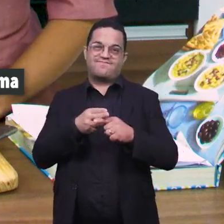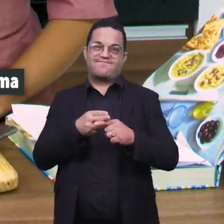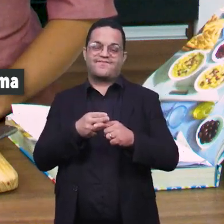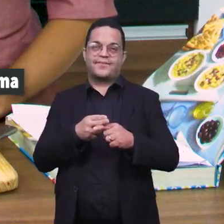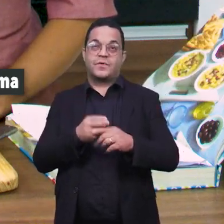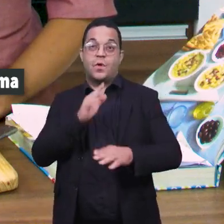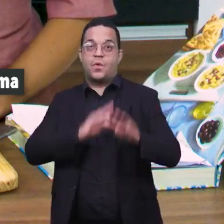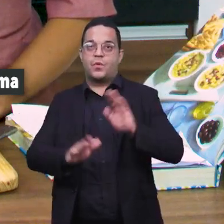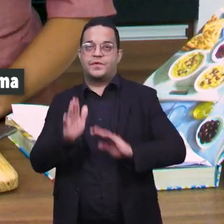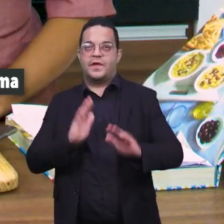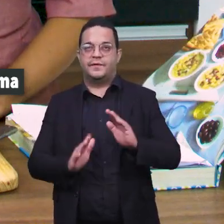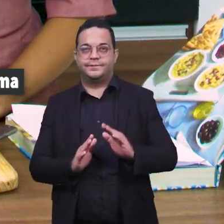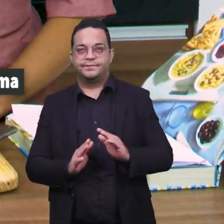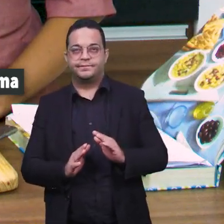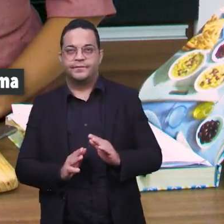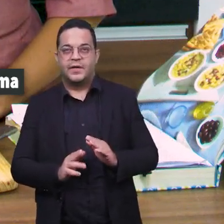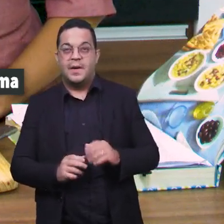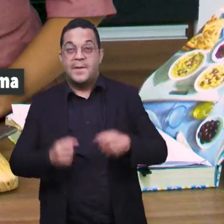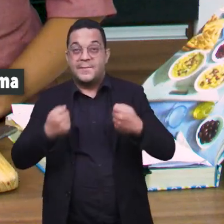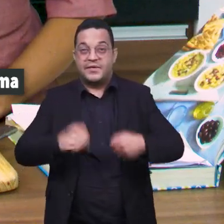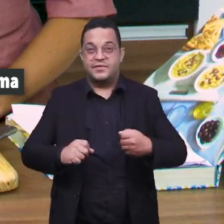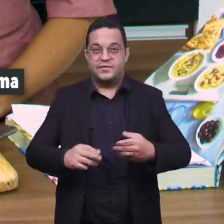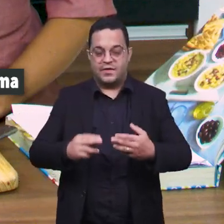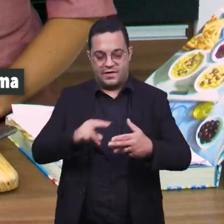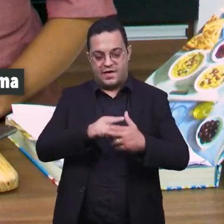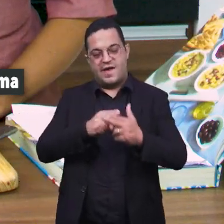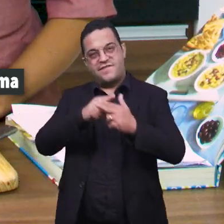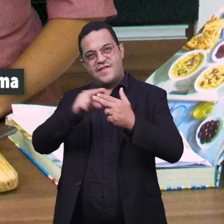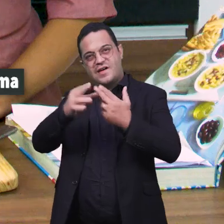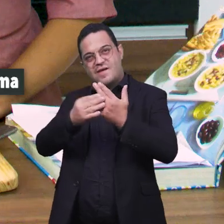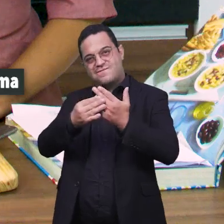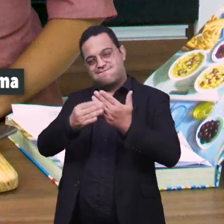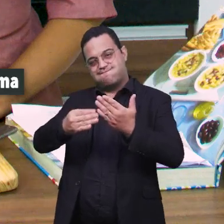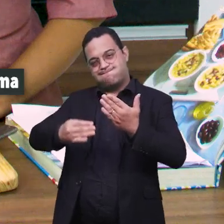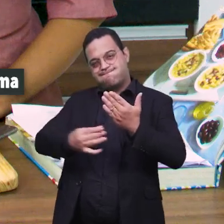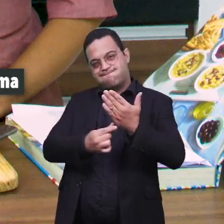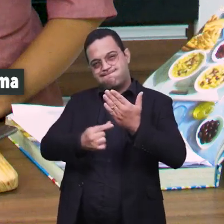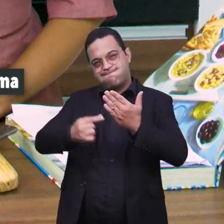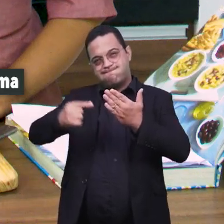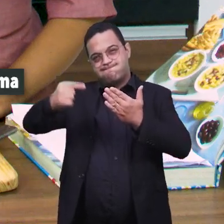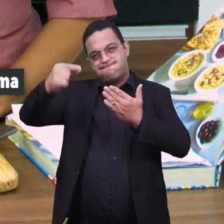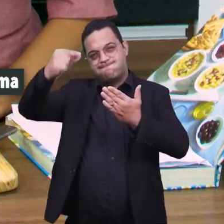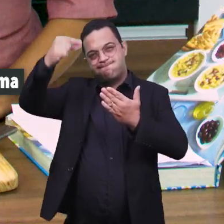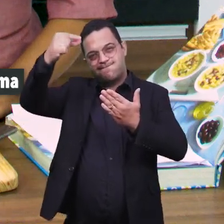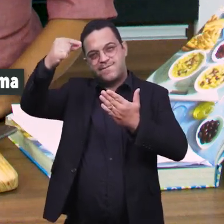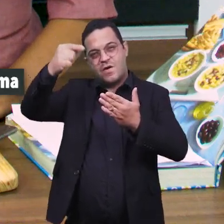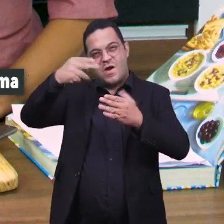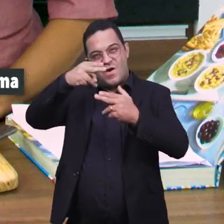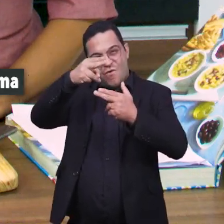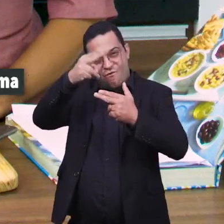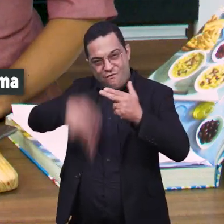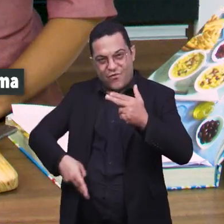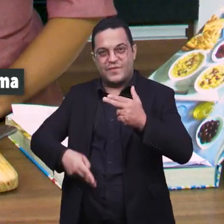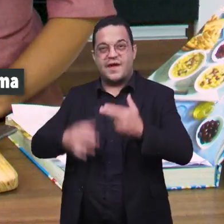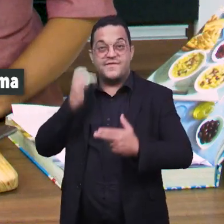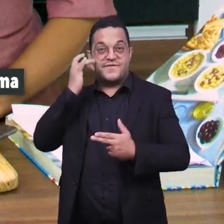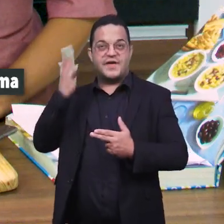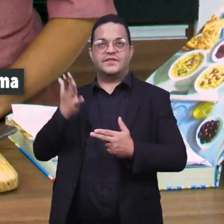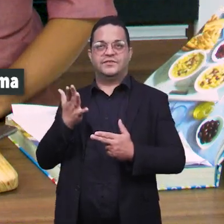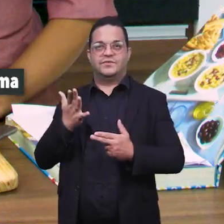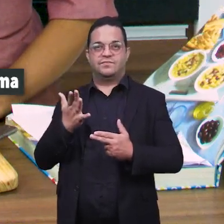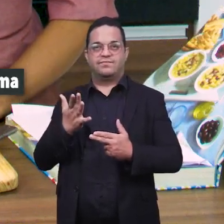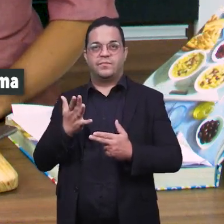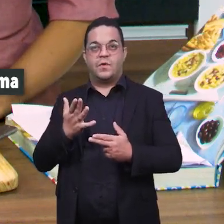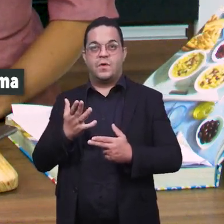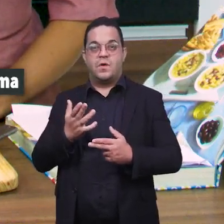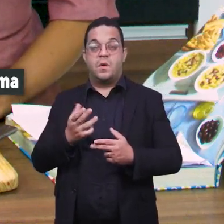eu falei que a faca tem que estar bem afiada? Justamente para que você não tenha que fazer força, tá? Às vezes as pessoas falam, ai,